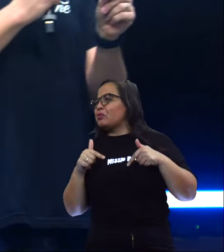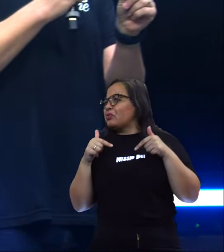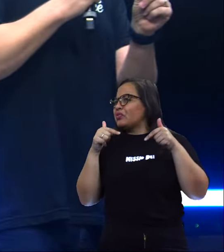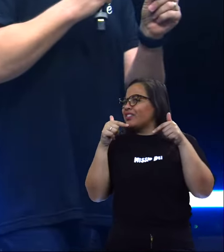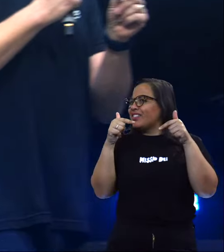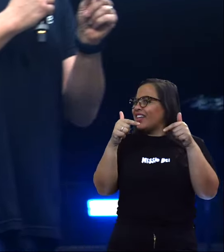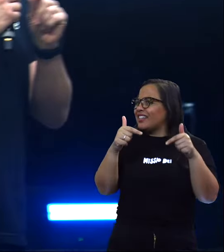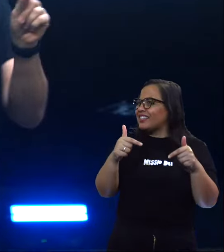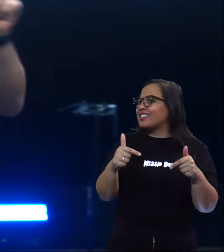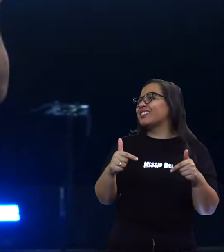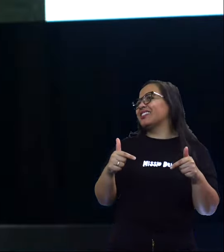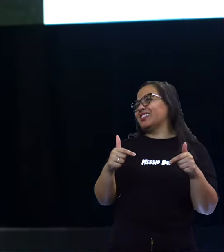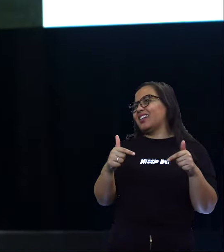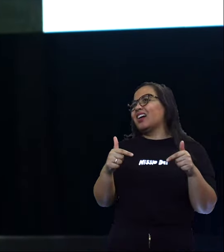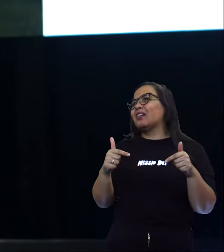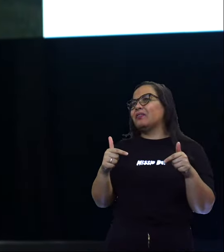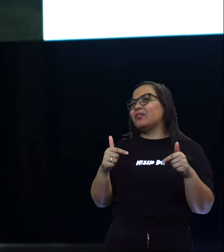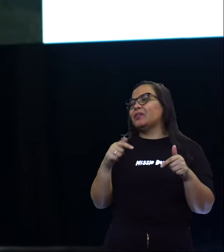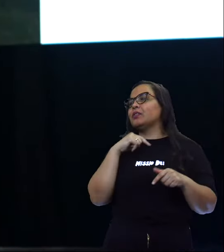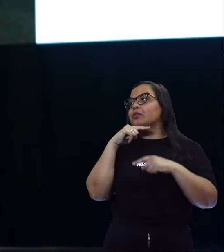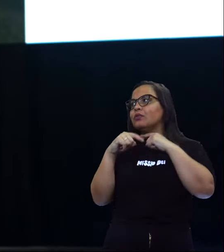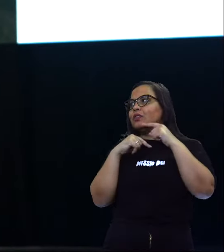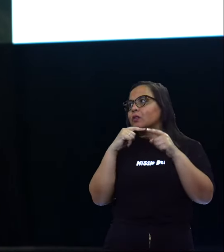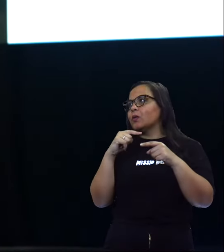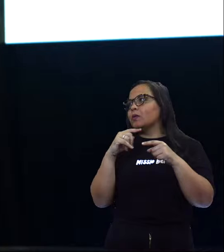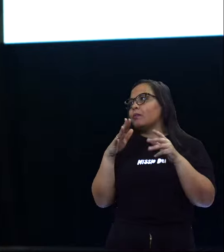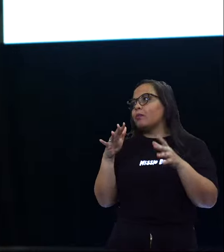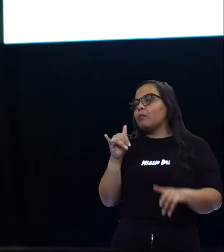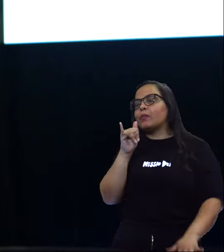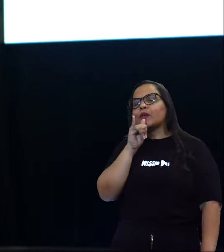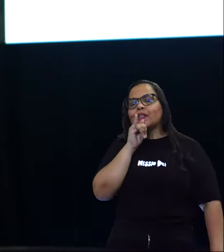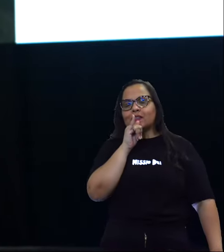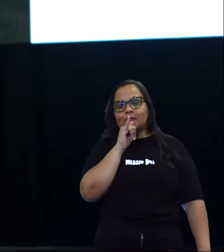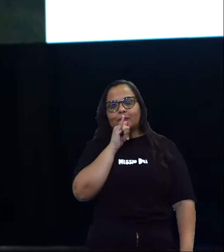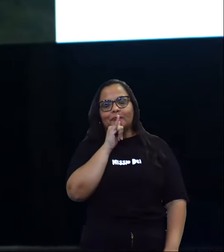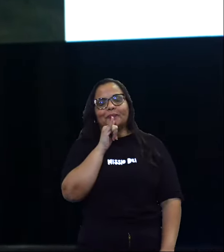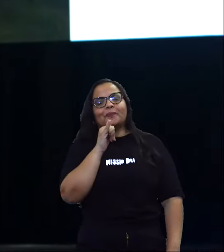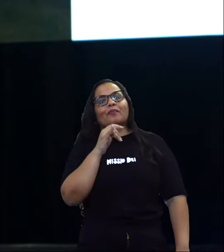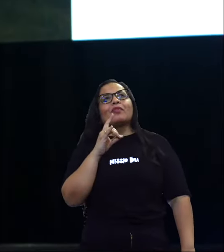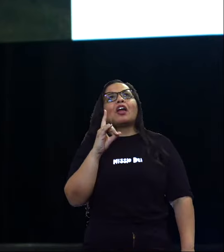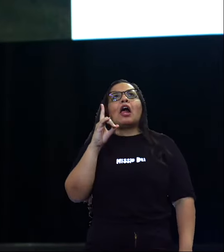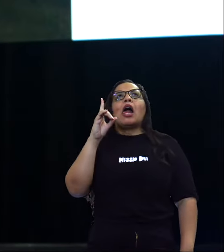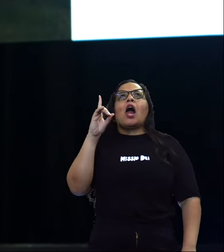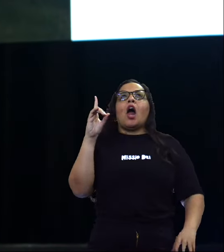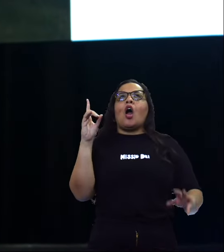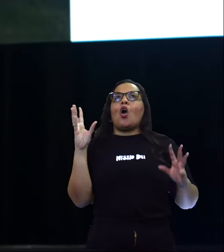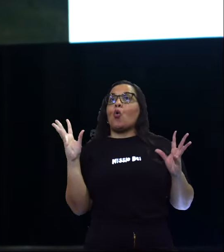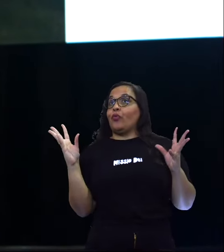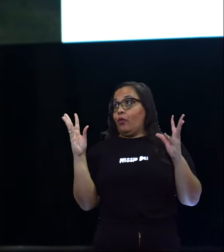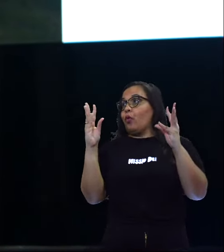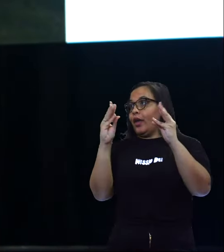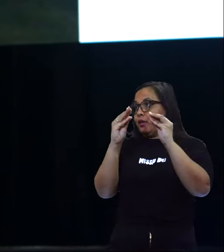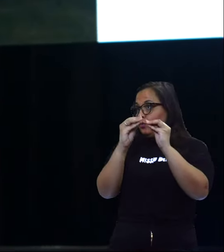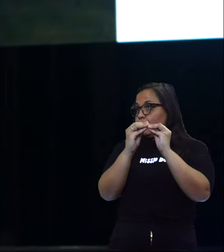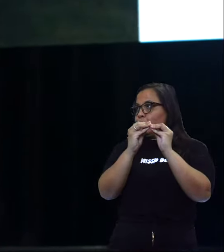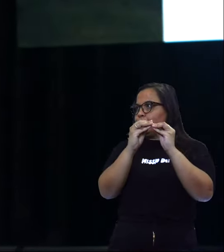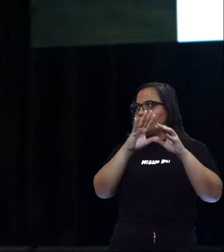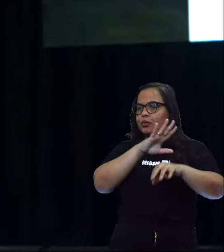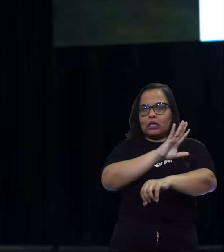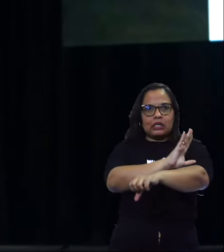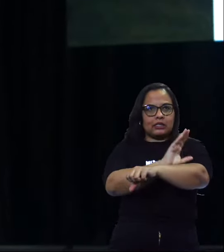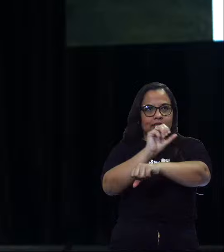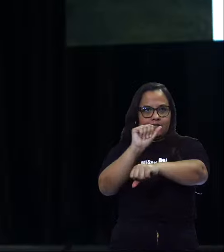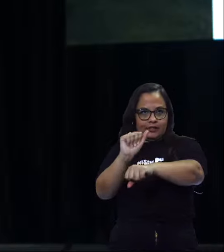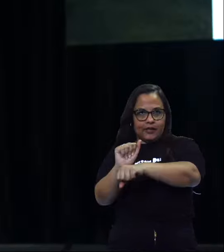com as letrinhas pequenininhas do contrato. Olha, a terra prometida onde eu vou levar vocês. Porém, contudo, todavia,